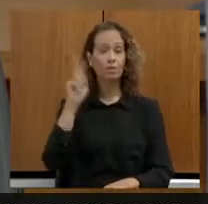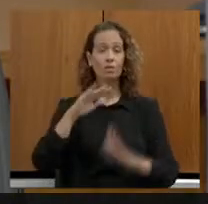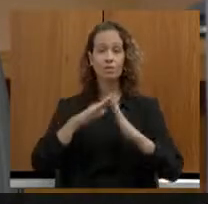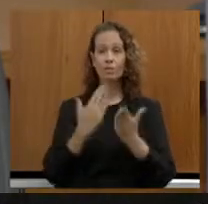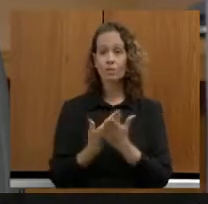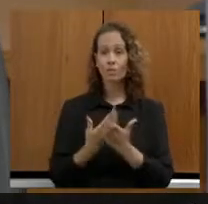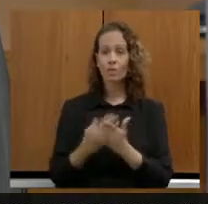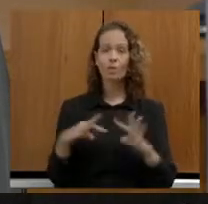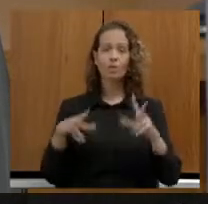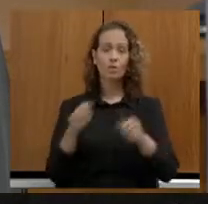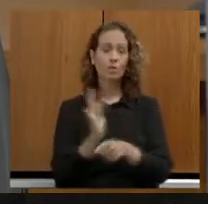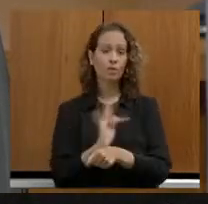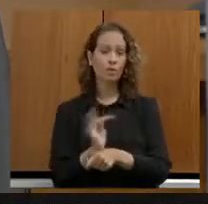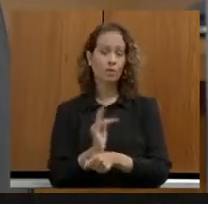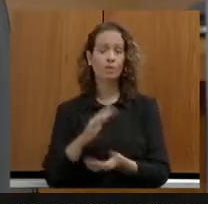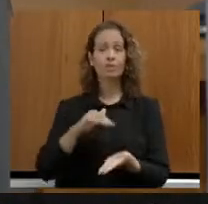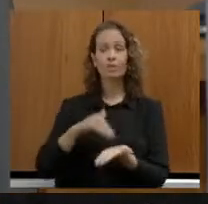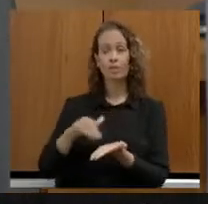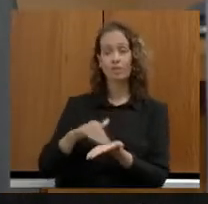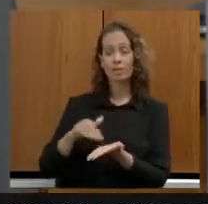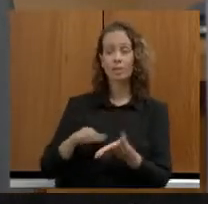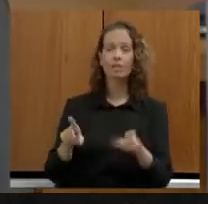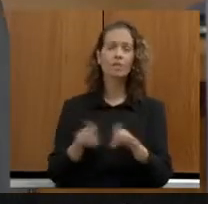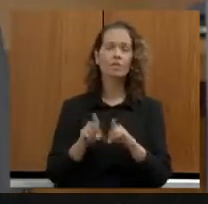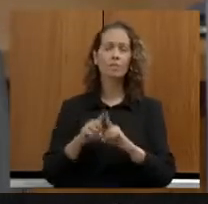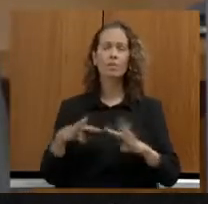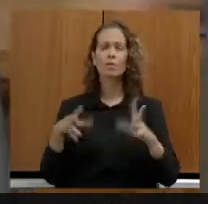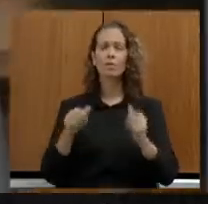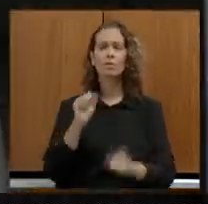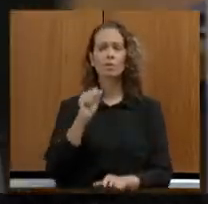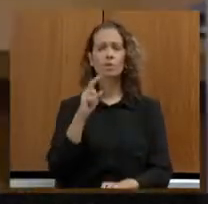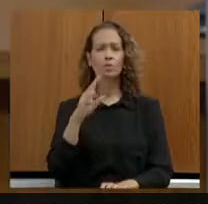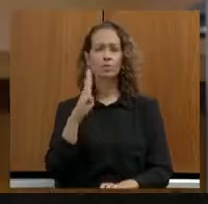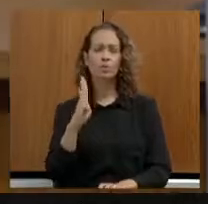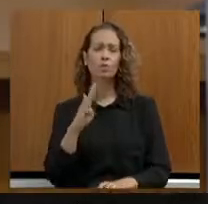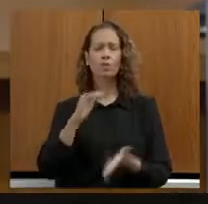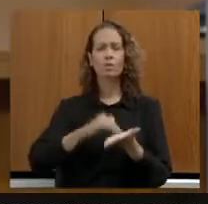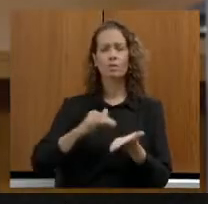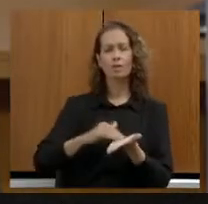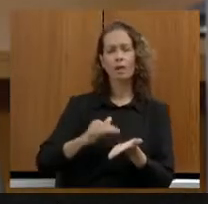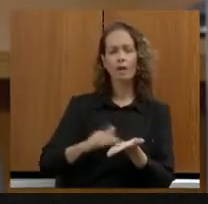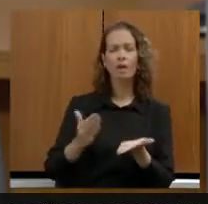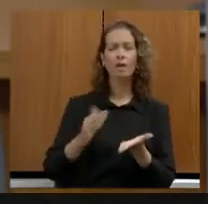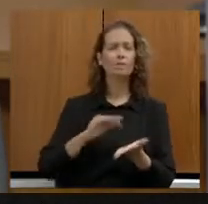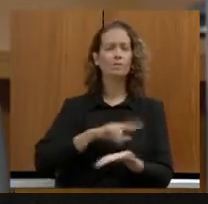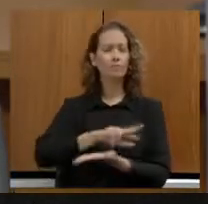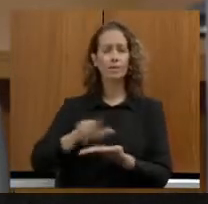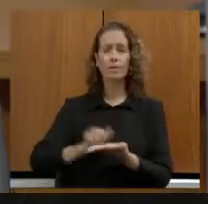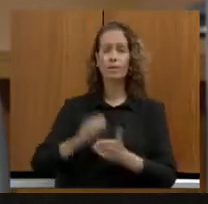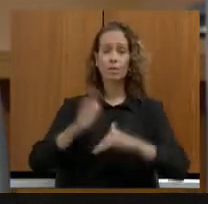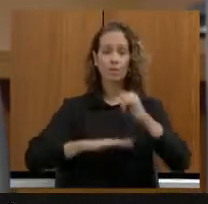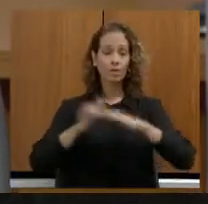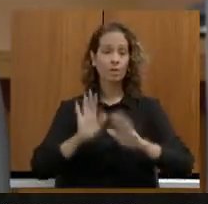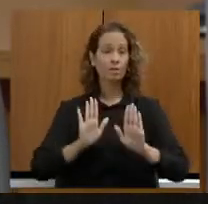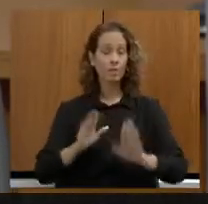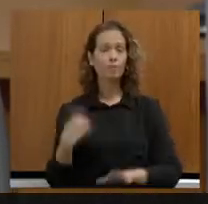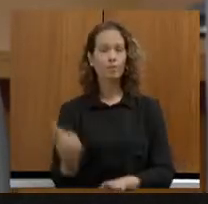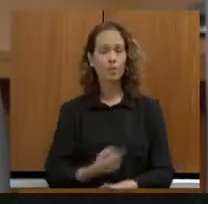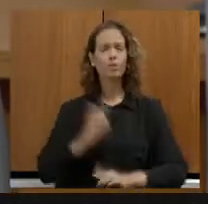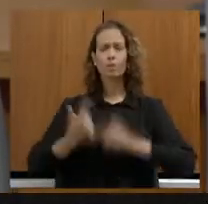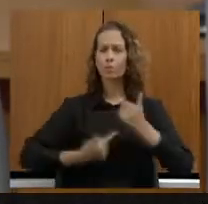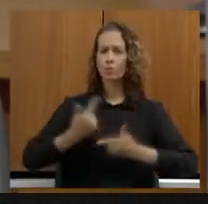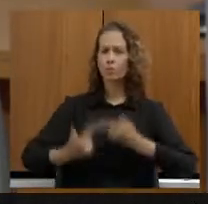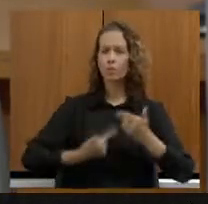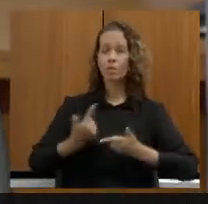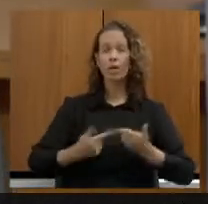todos os nossos técnicos da secretaria todos os nossos subsecretário superintendente mas a gente tem feito um trabalho do